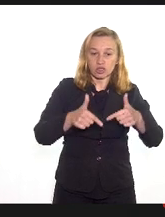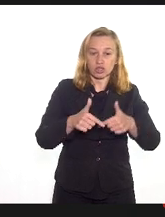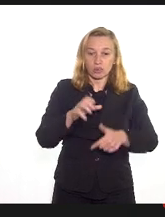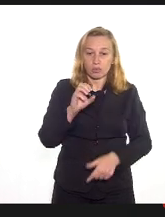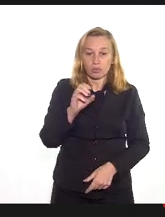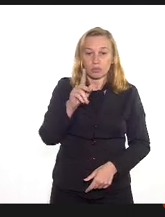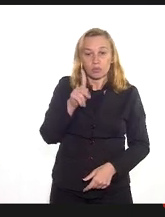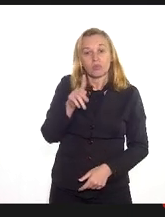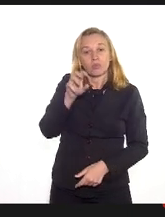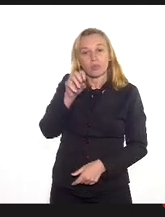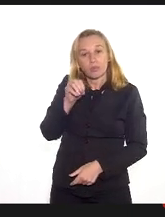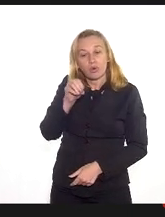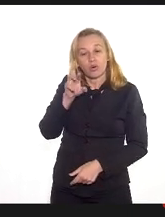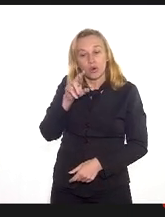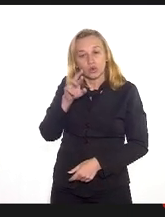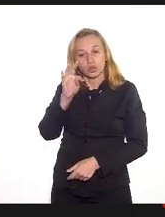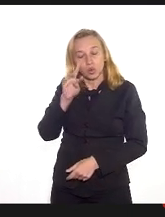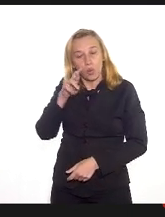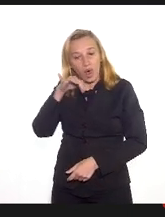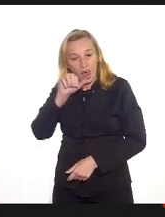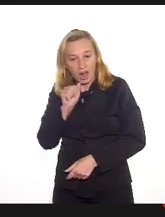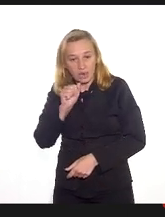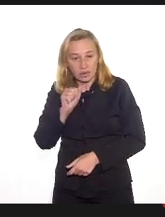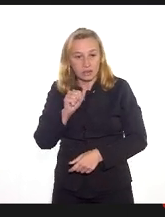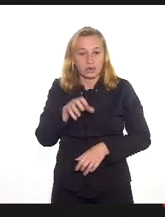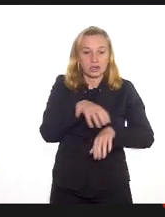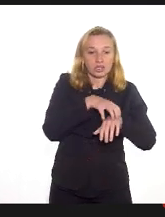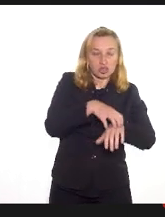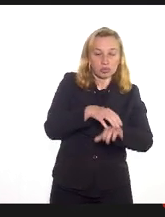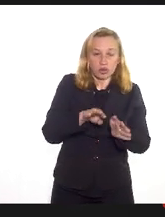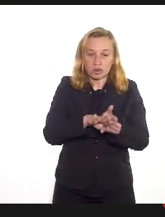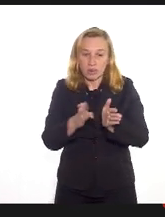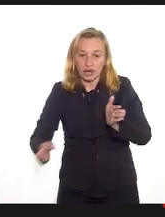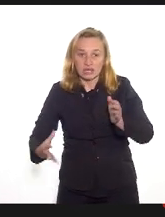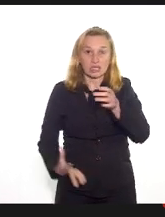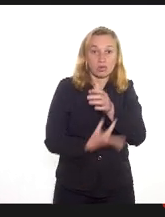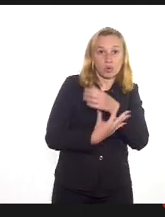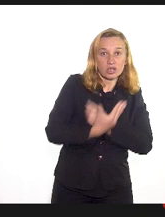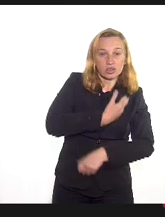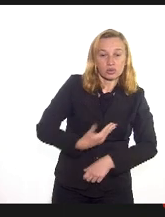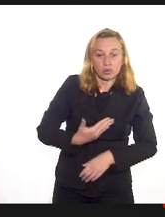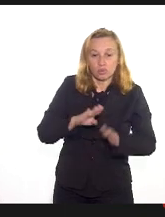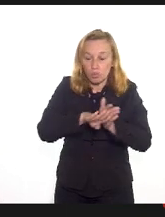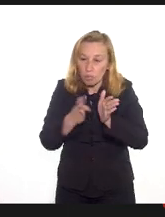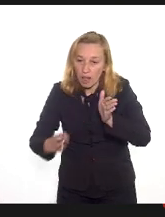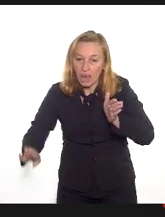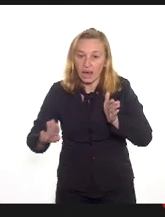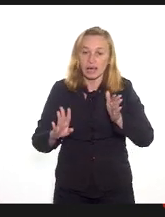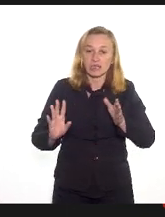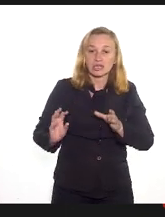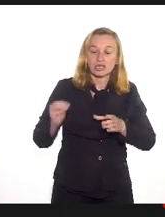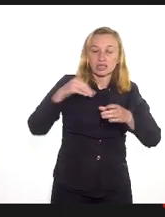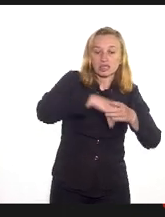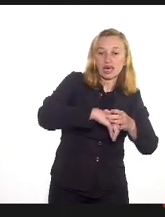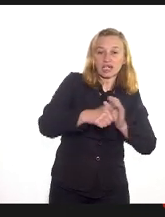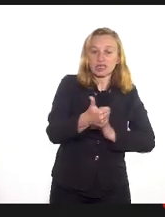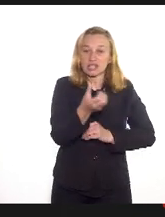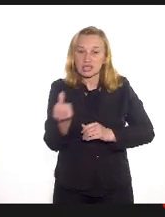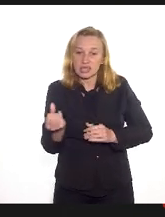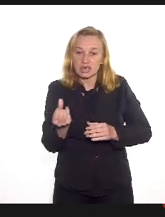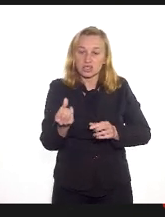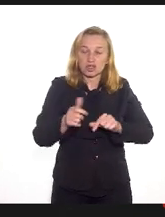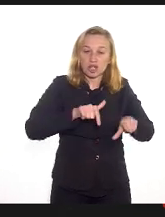ao transporte marítimo, à segurança da vida do mar. Ela integra 16 serviços marítimos